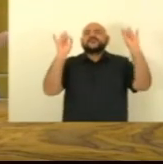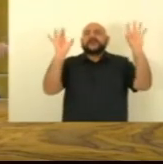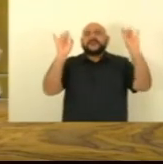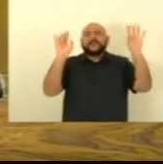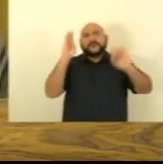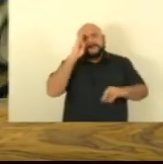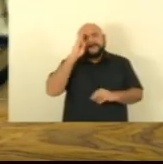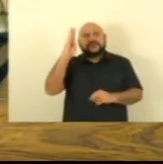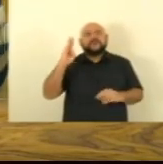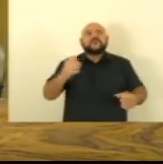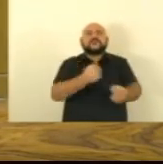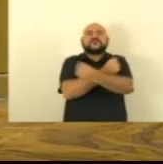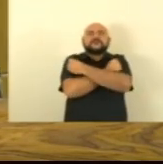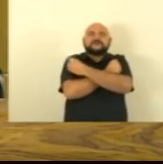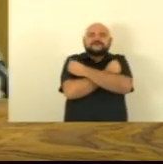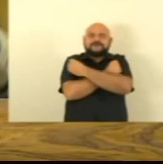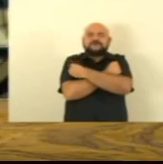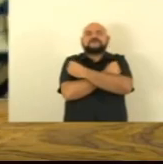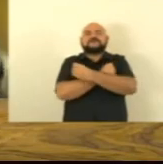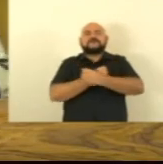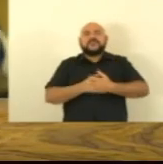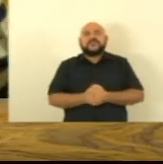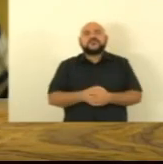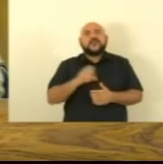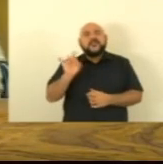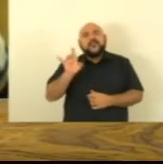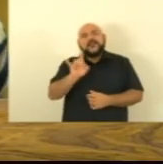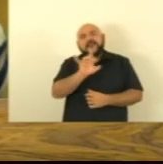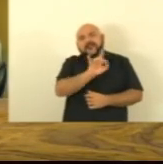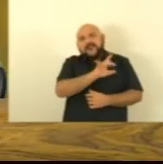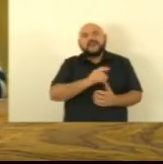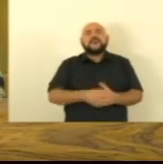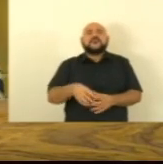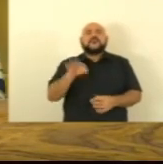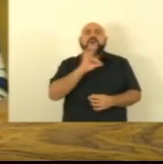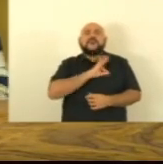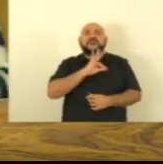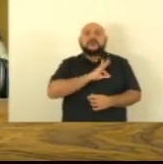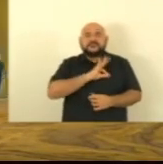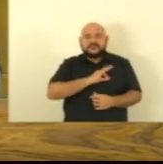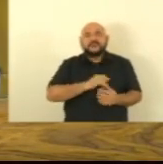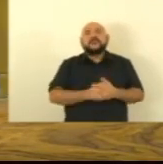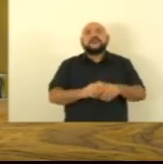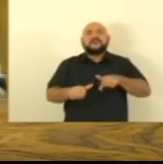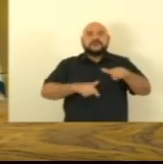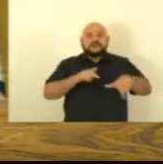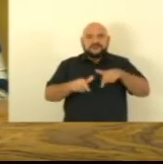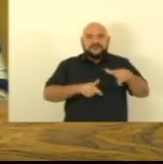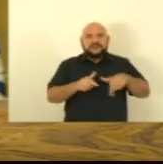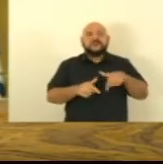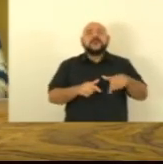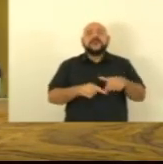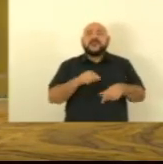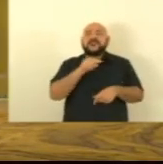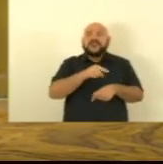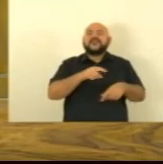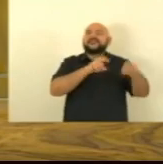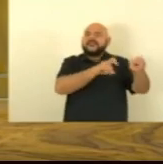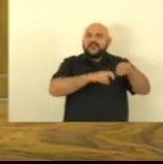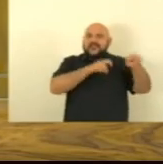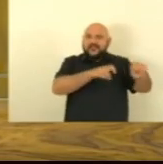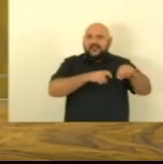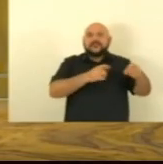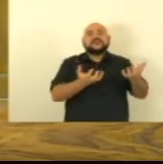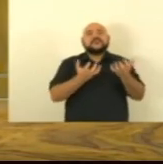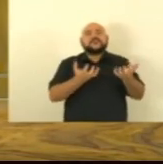abraço afetuoso em todos os nossos policiais que estão envolvidos nessa operação, usando o